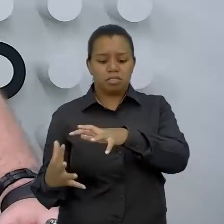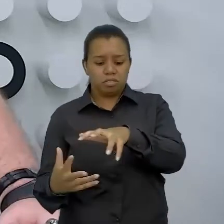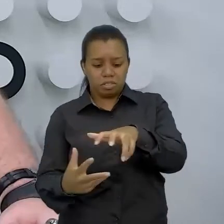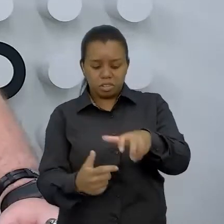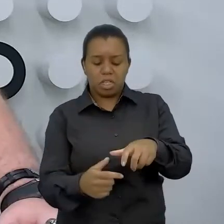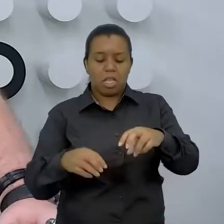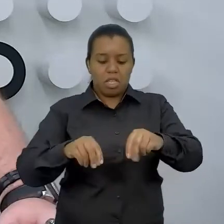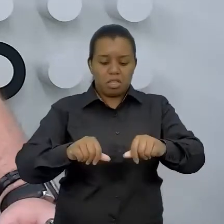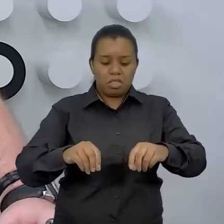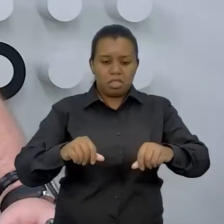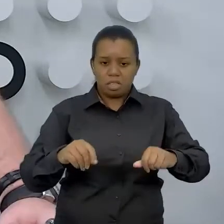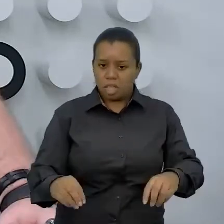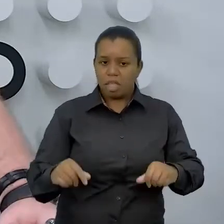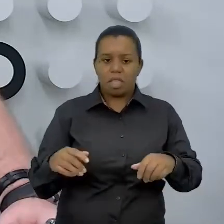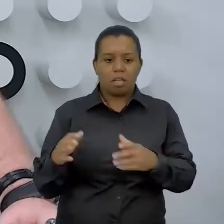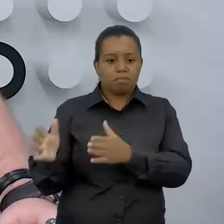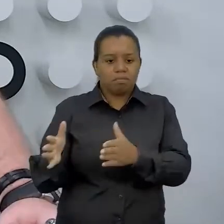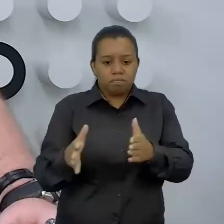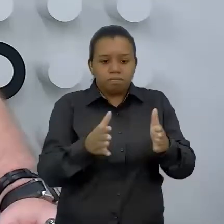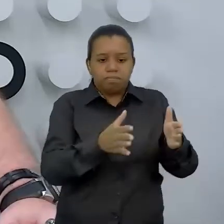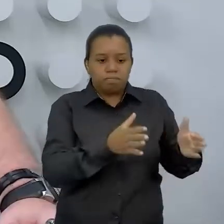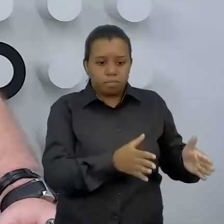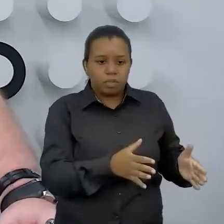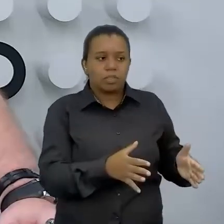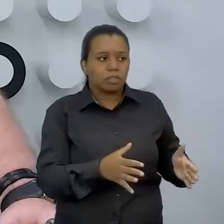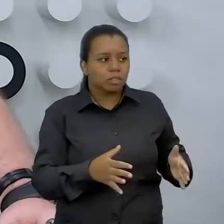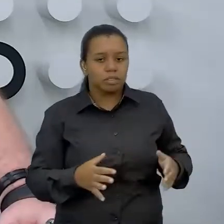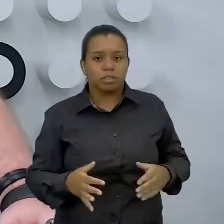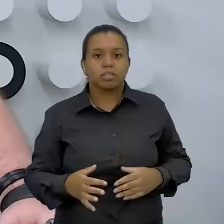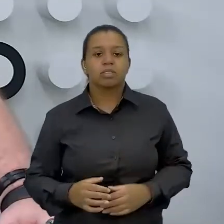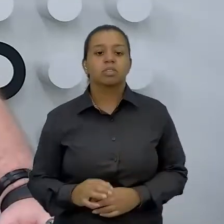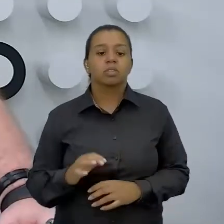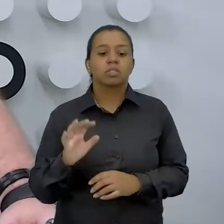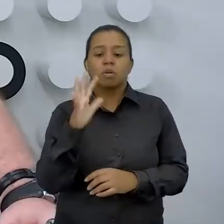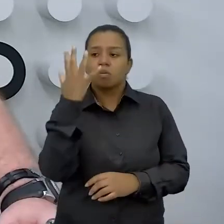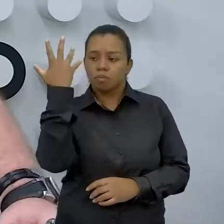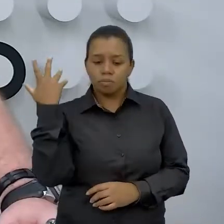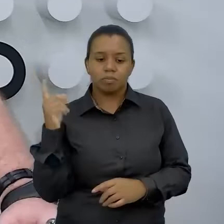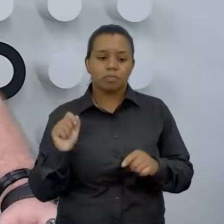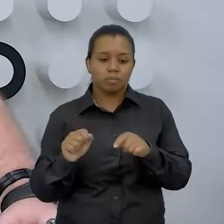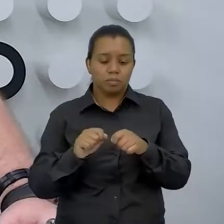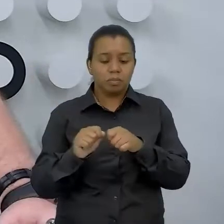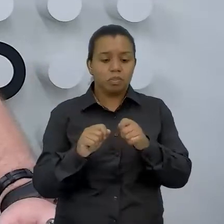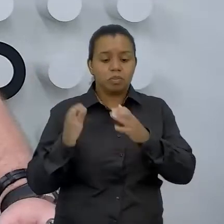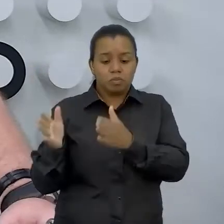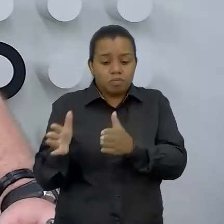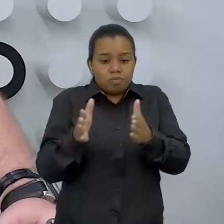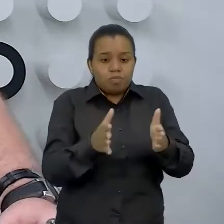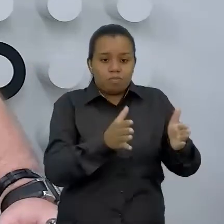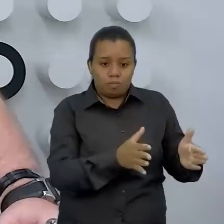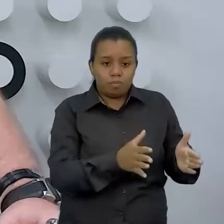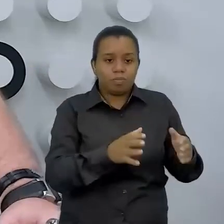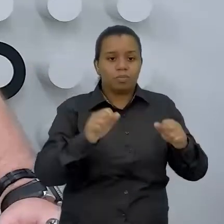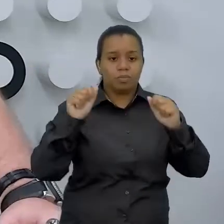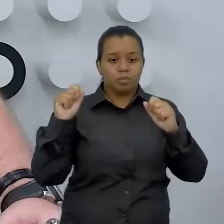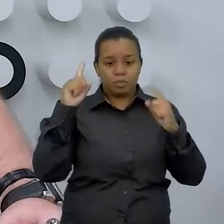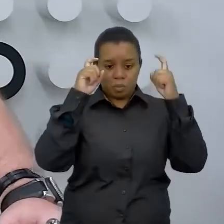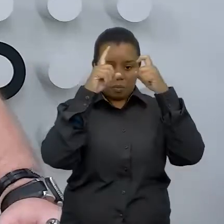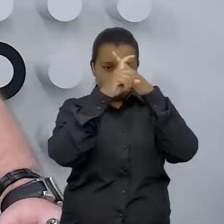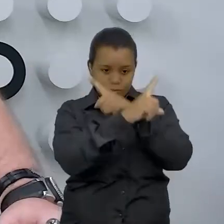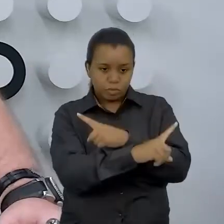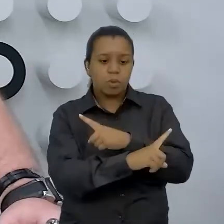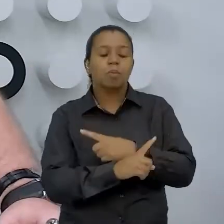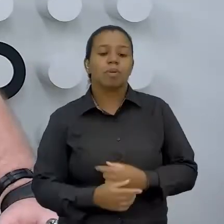né, a litosfera, a criosfera, o que faz com que exista esse sistema que é muito complexo. E, logicamente, cada